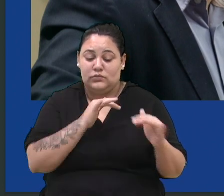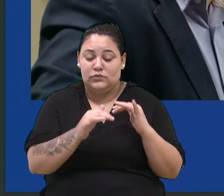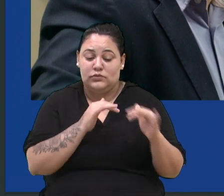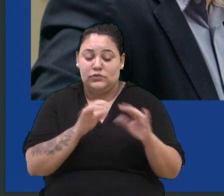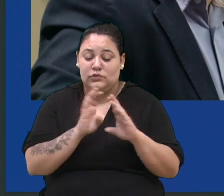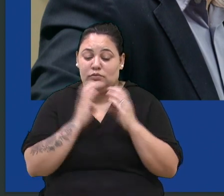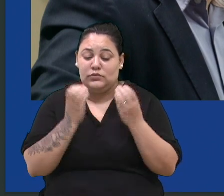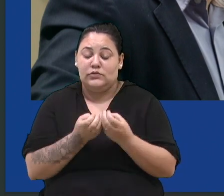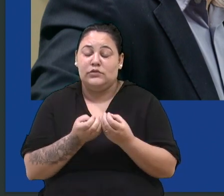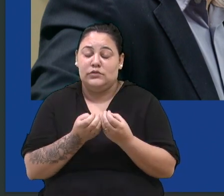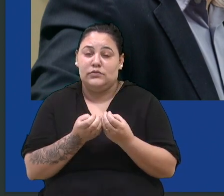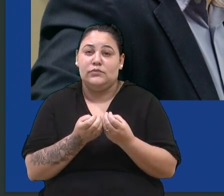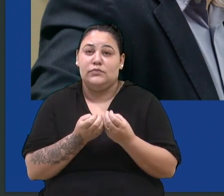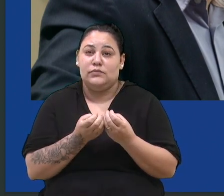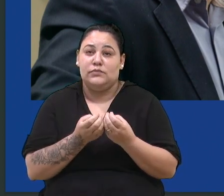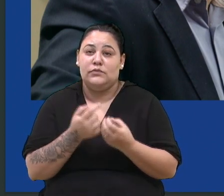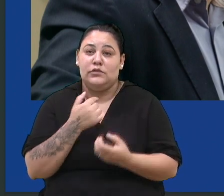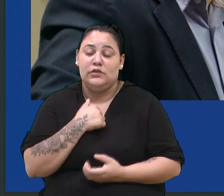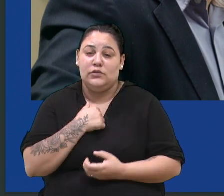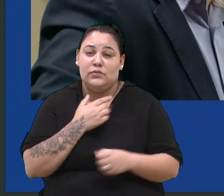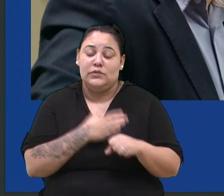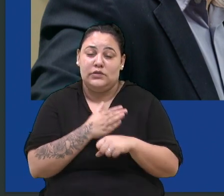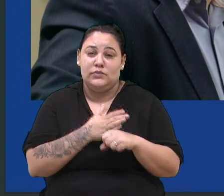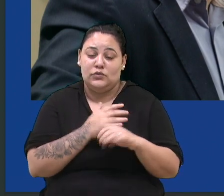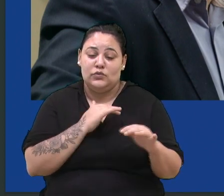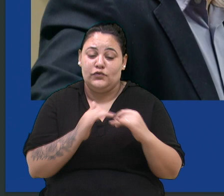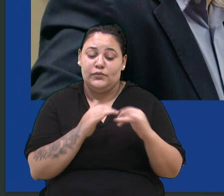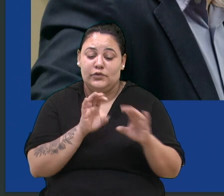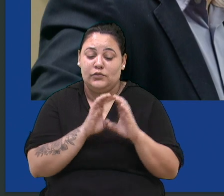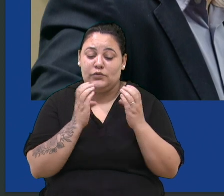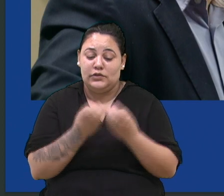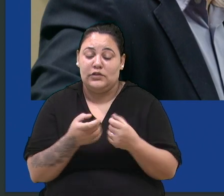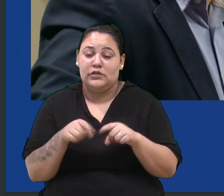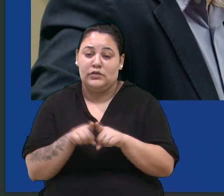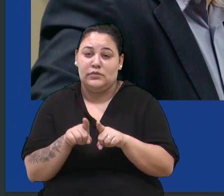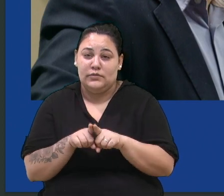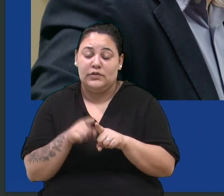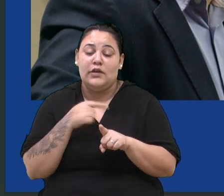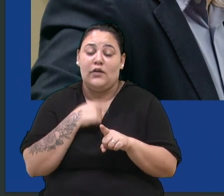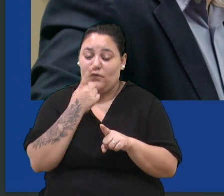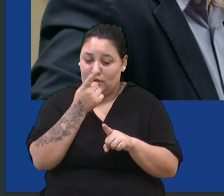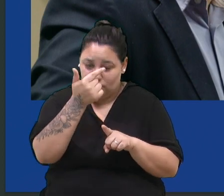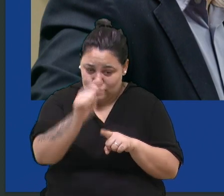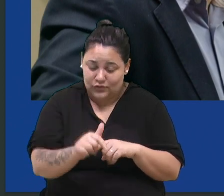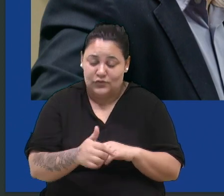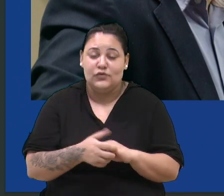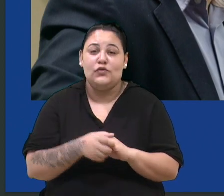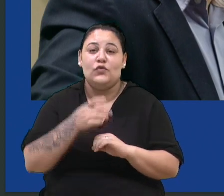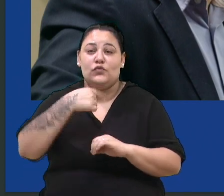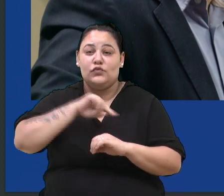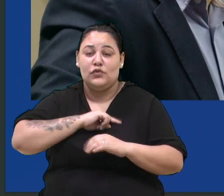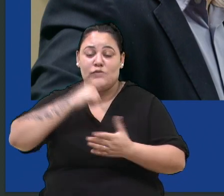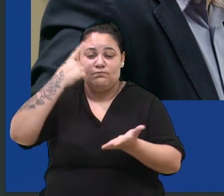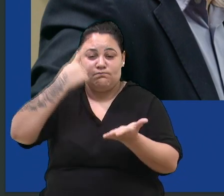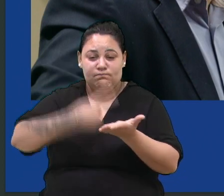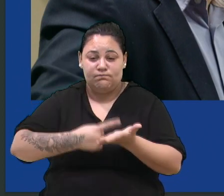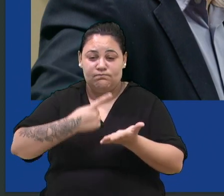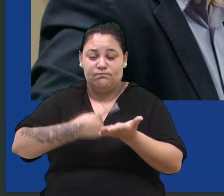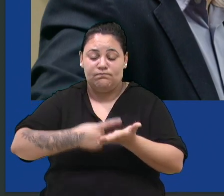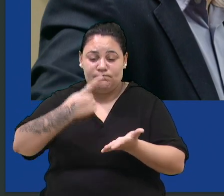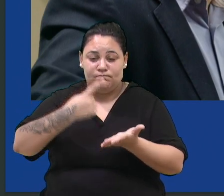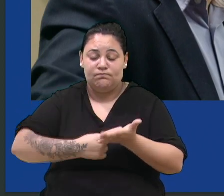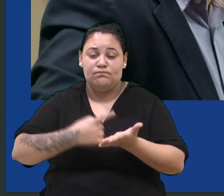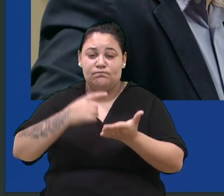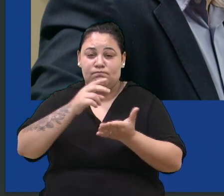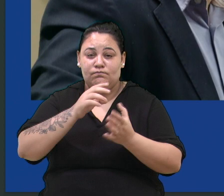ser diferente. Eu que sou oriundo do movimento comunitário, reafirmo aqui o nosso compromisso com a união das